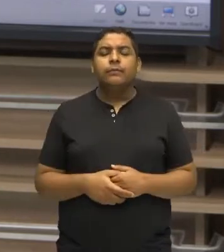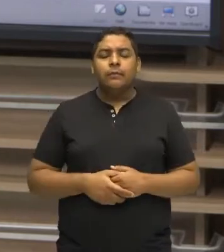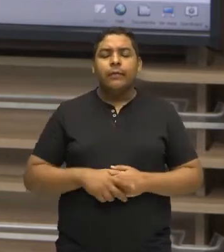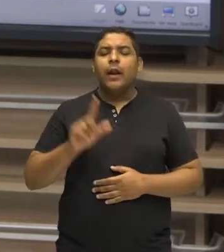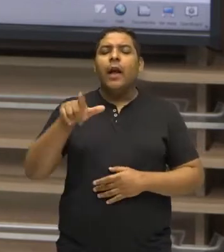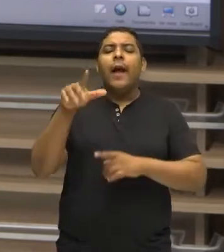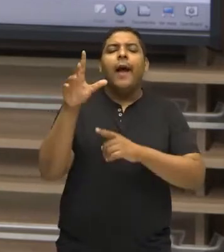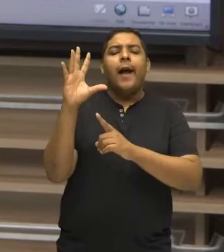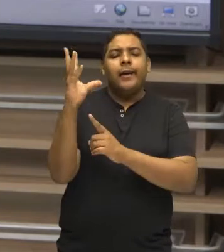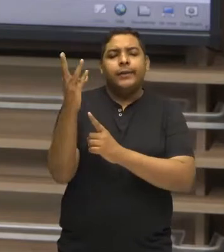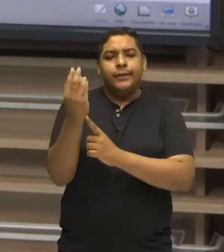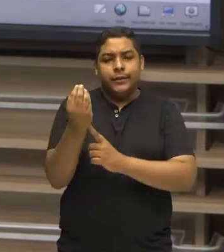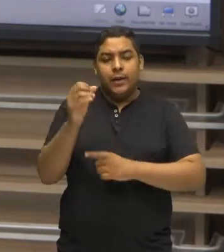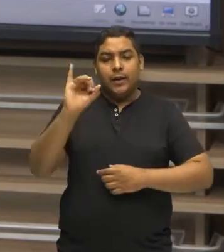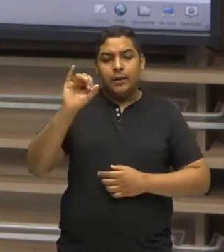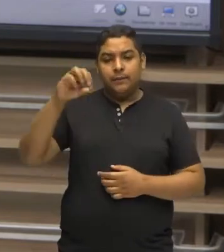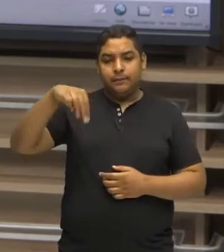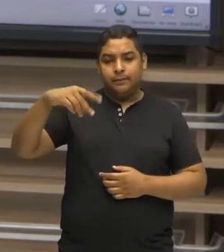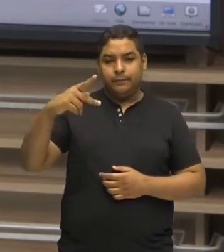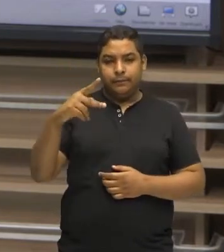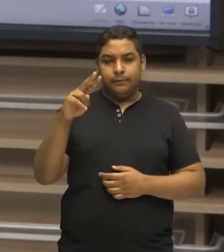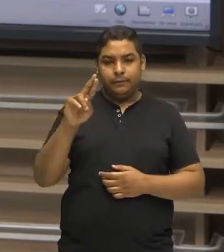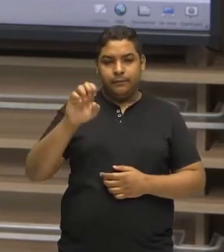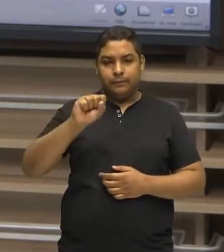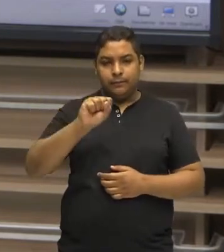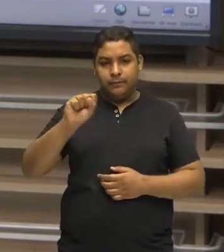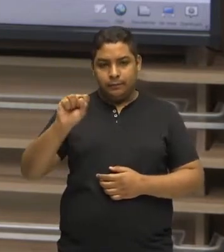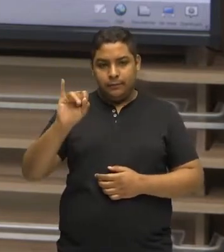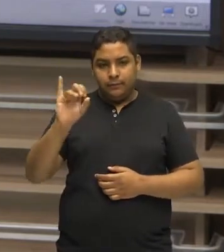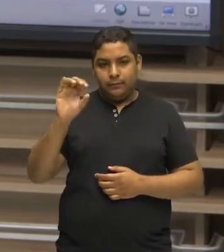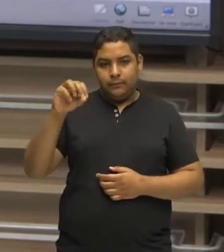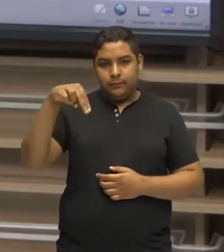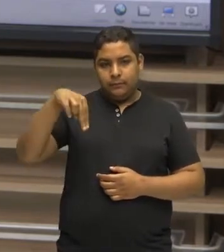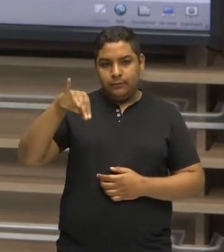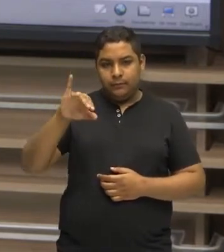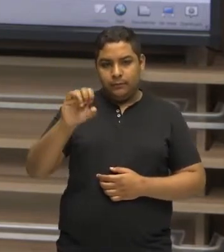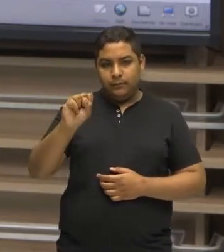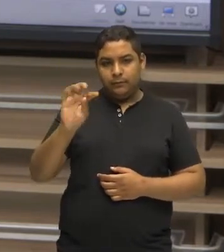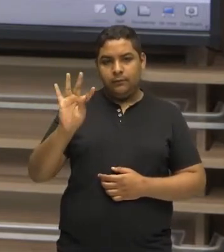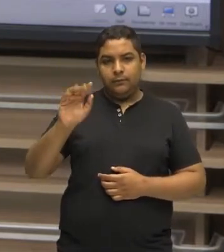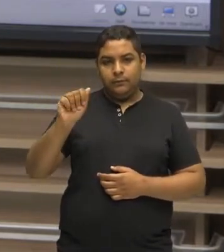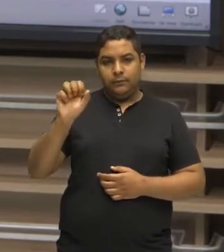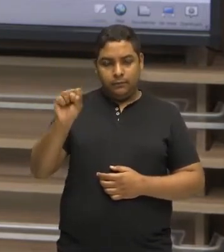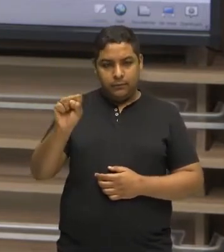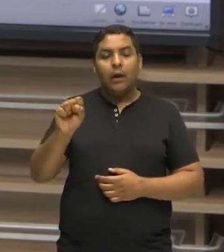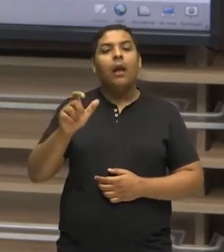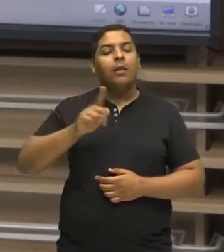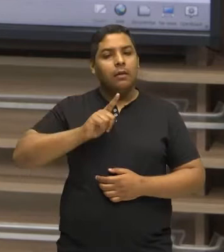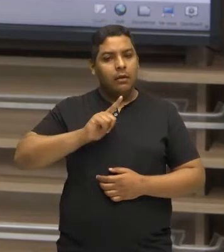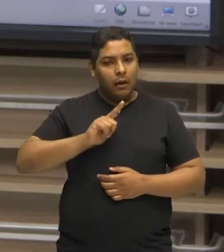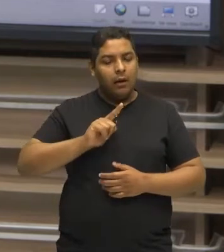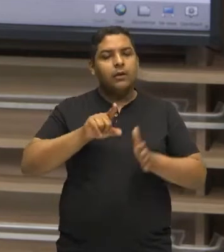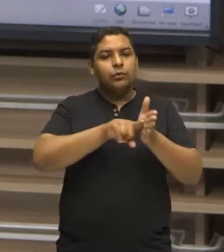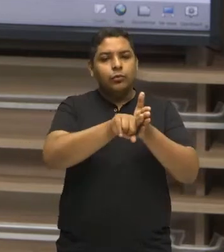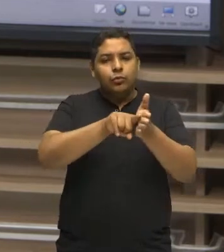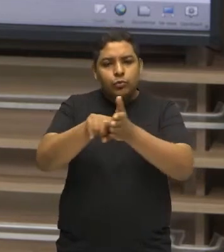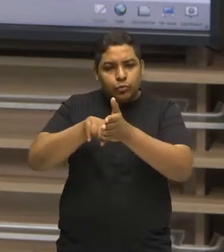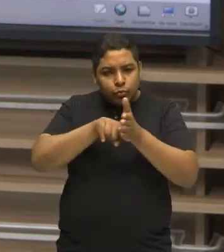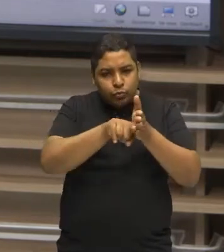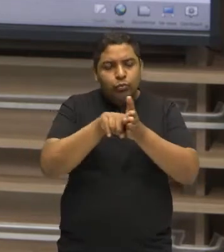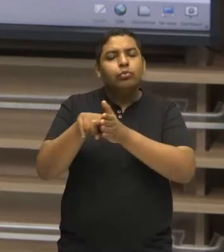impressionistas que eles fazem um estudo da cor. A partir dos raios solares, quando